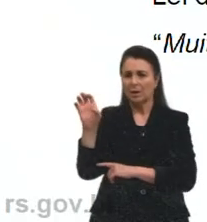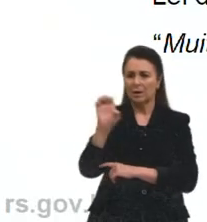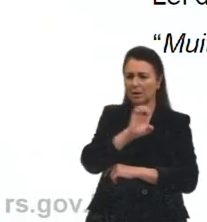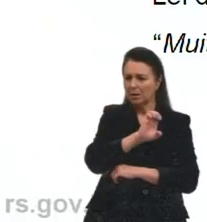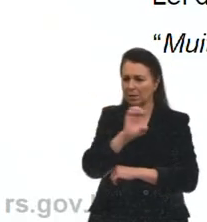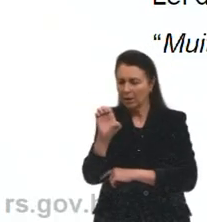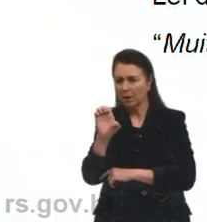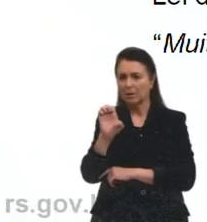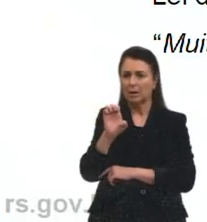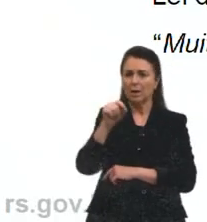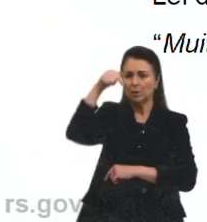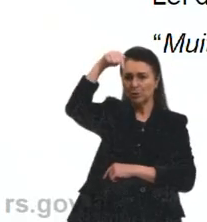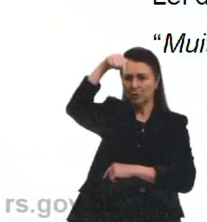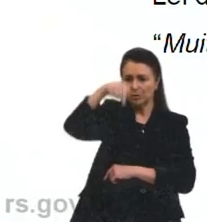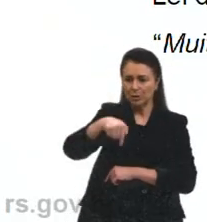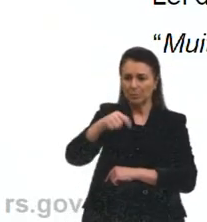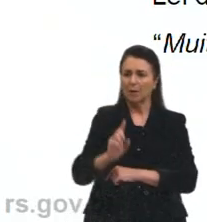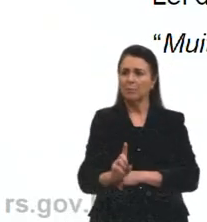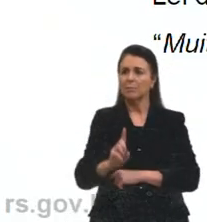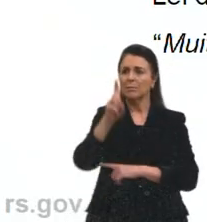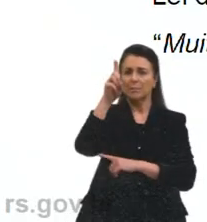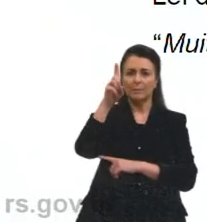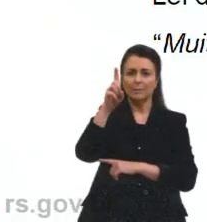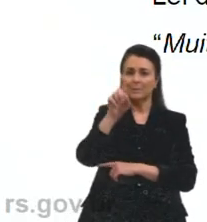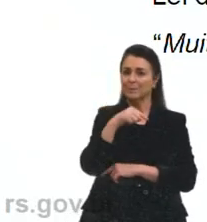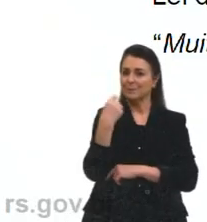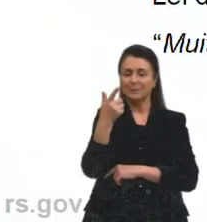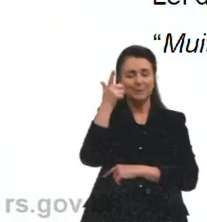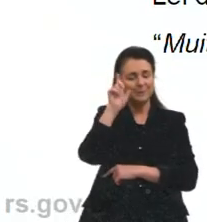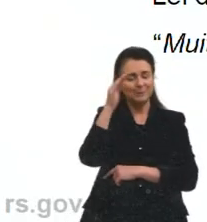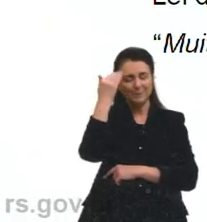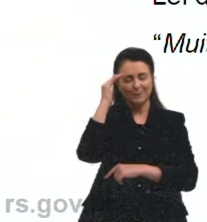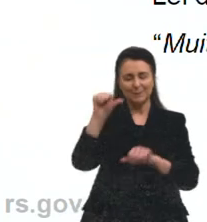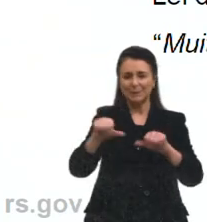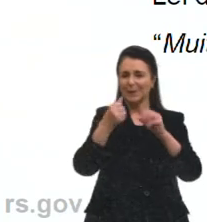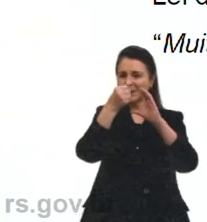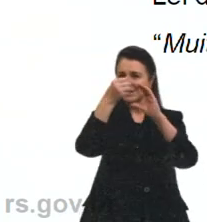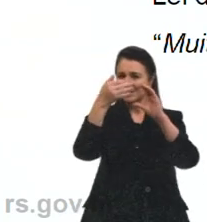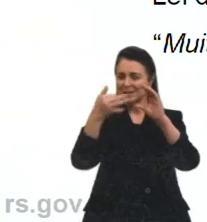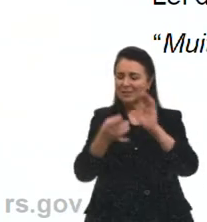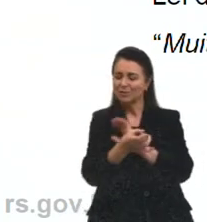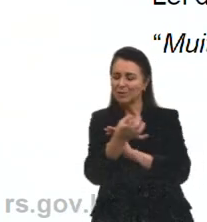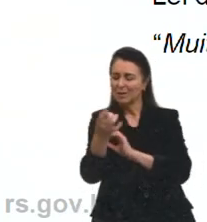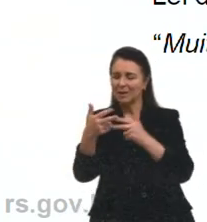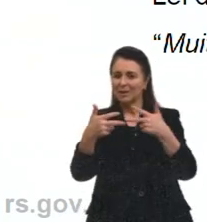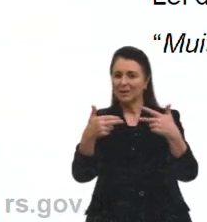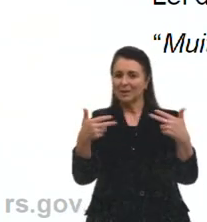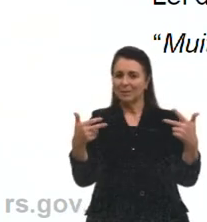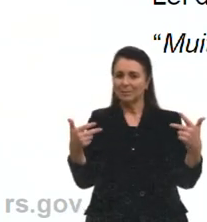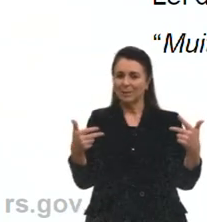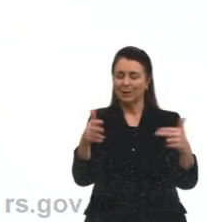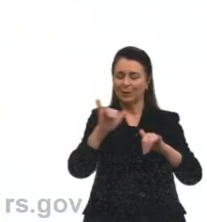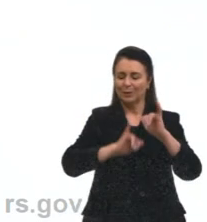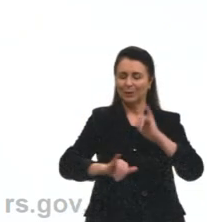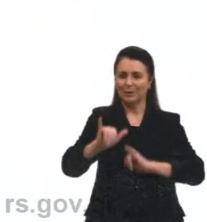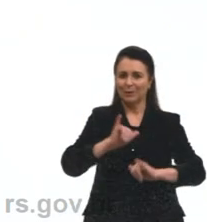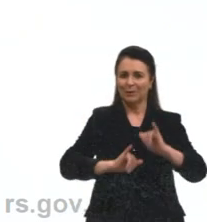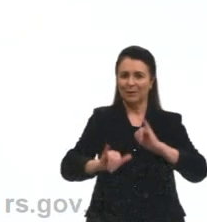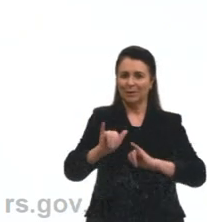ou de cima para baixo a gente consegue entender melhor as propriedades de cada elemento químico